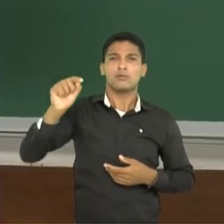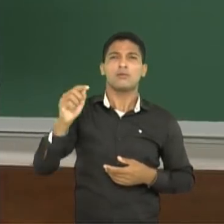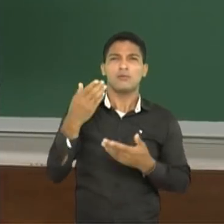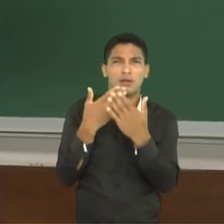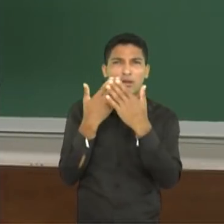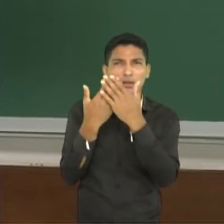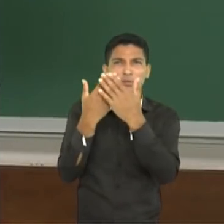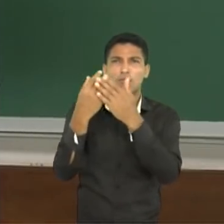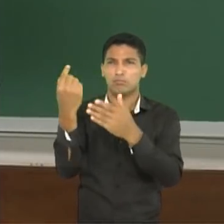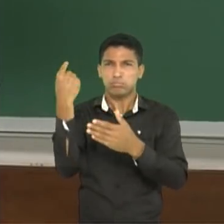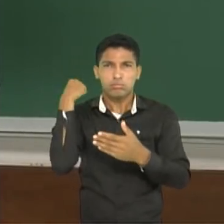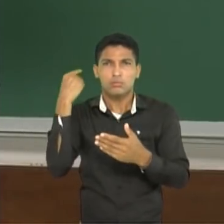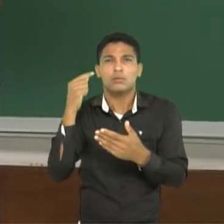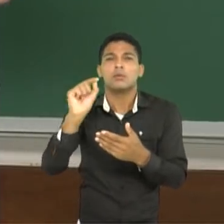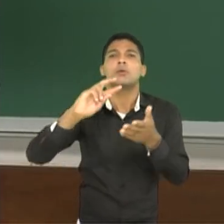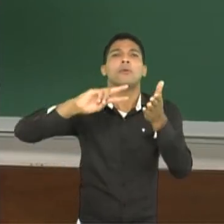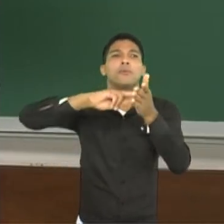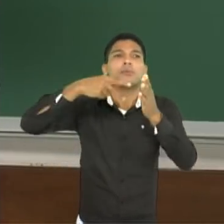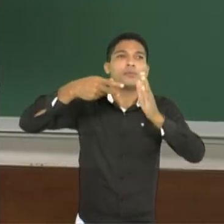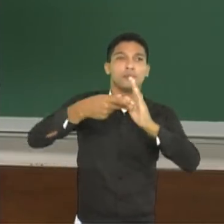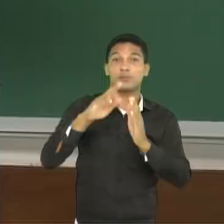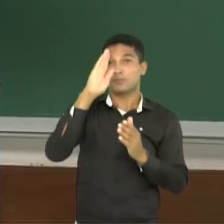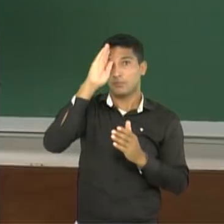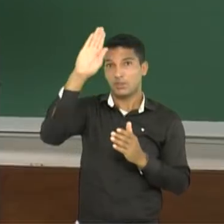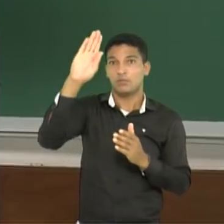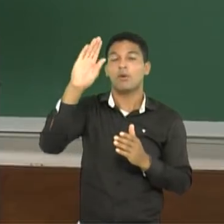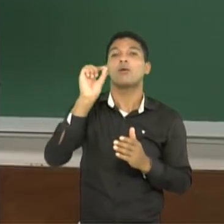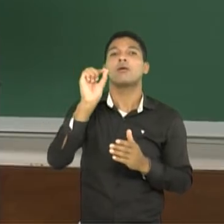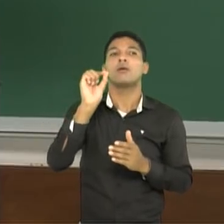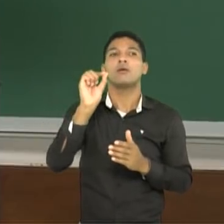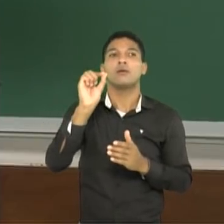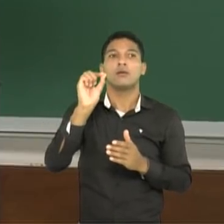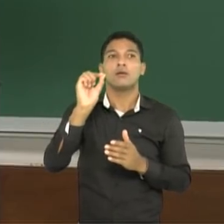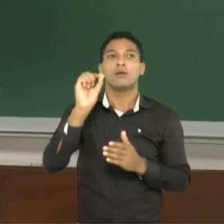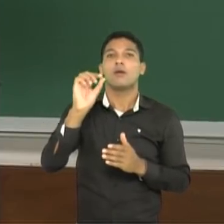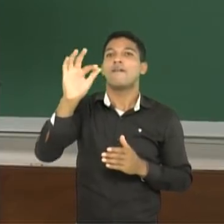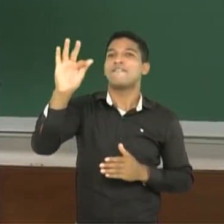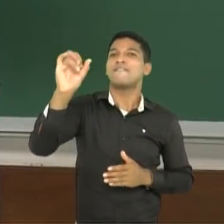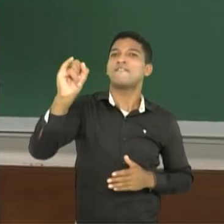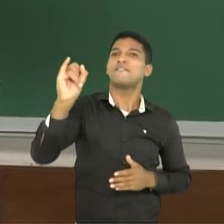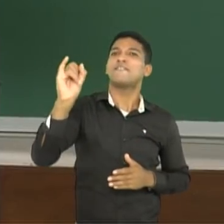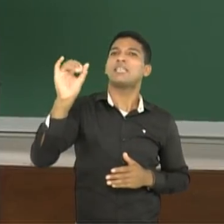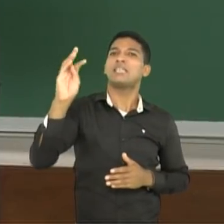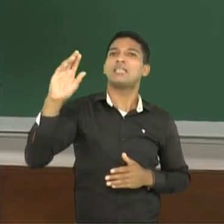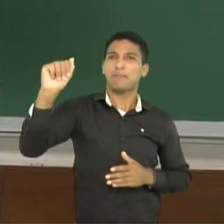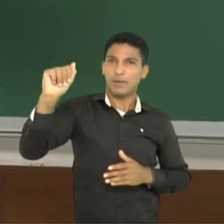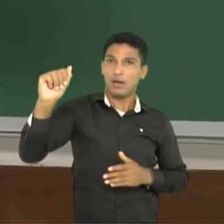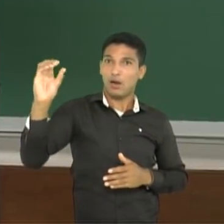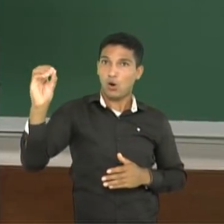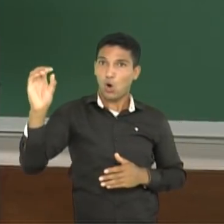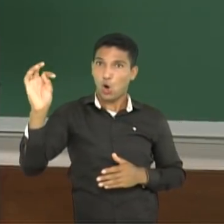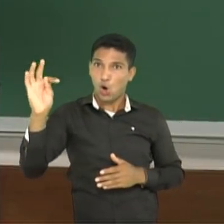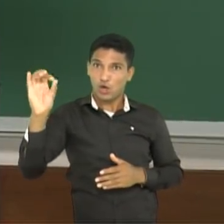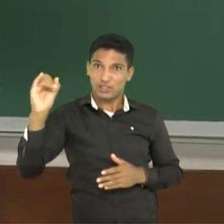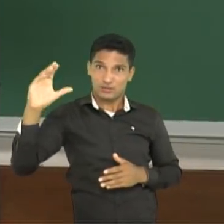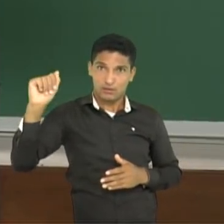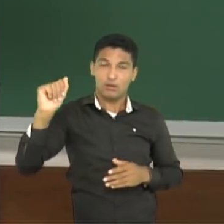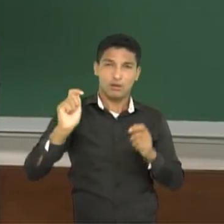anteriores, o que eu tenho ali? Um dos principais itens hoje é a questão da fibra ótica. Então, áreas que eu tenho fibra ótica, eu vou ter